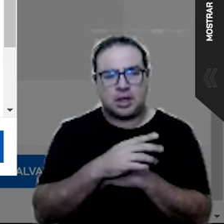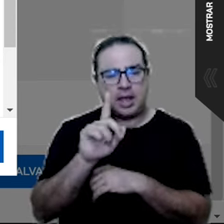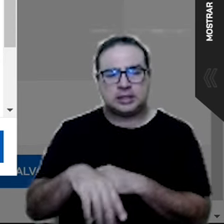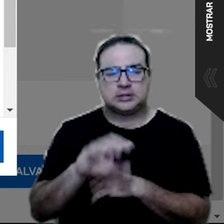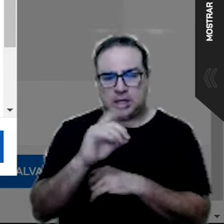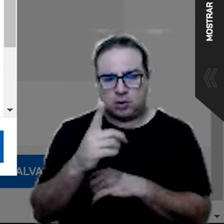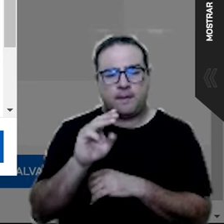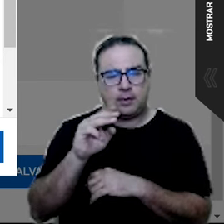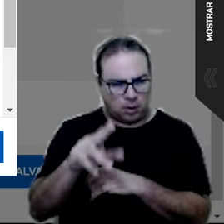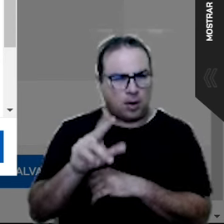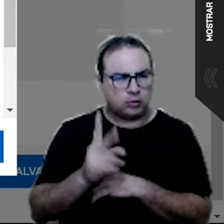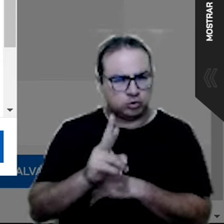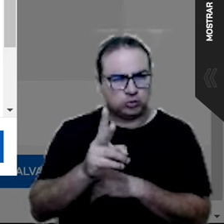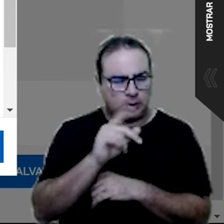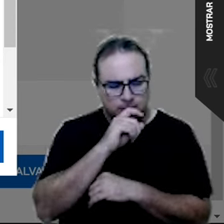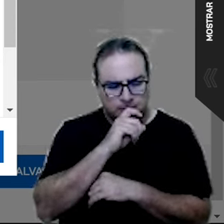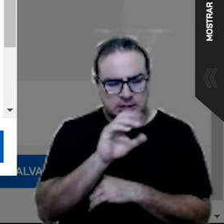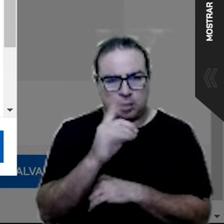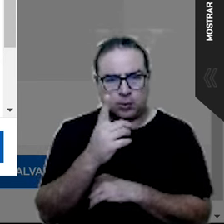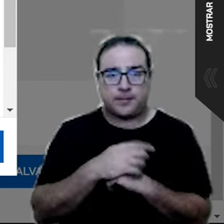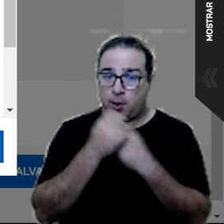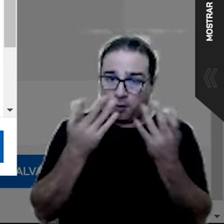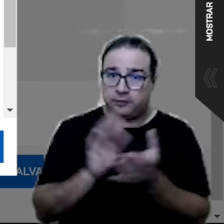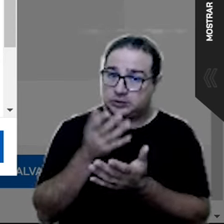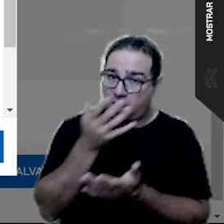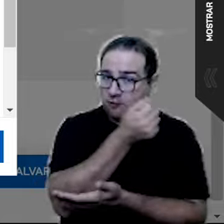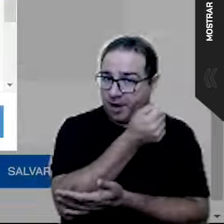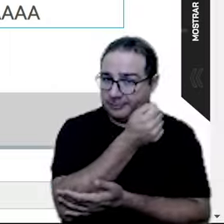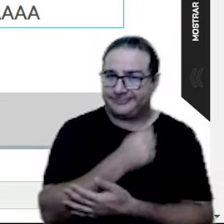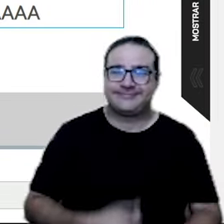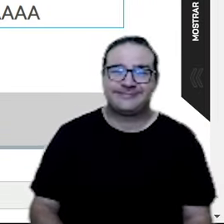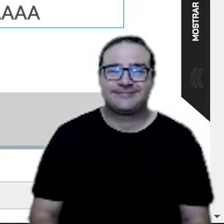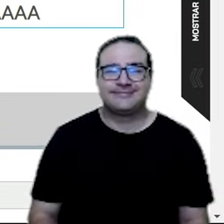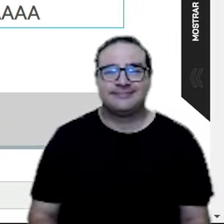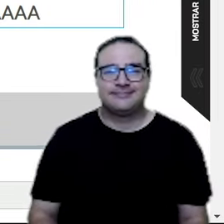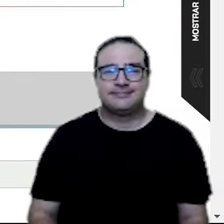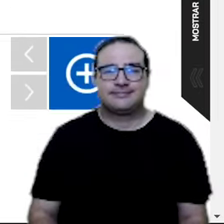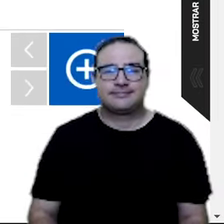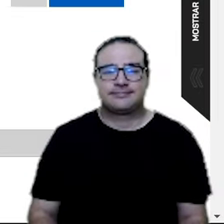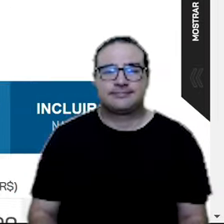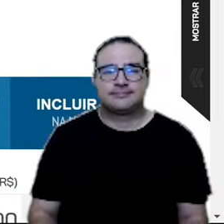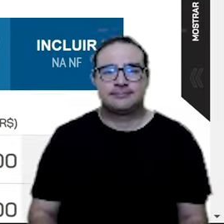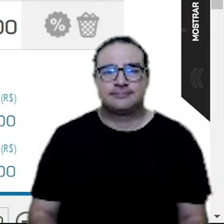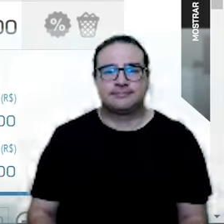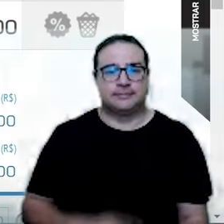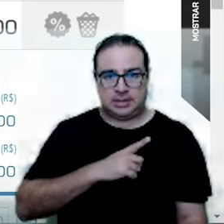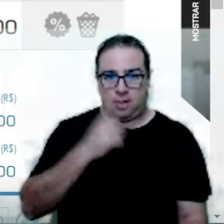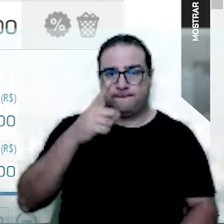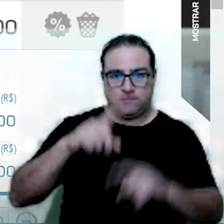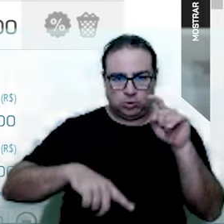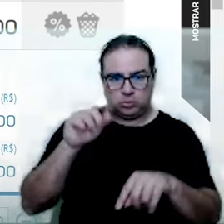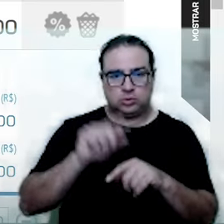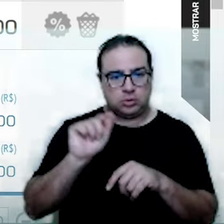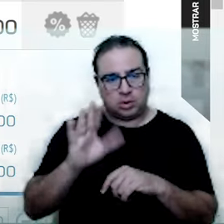é 01 mesmo então bom vou salvar então eu tenho um